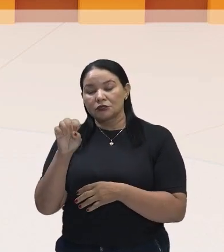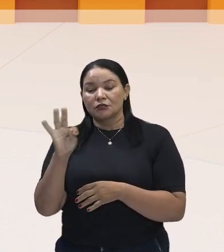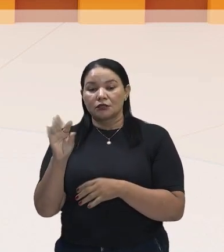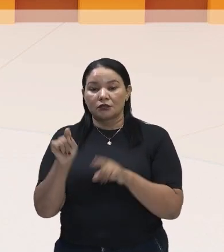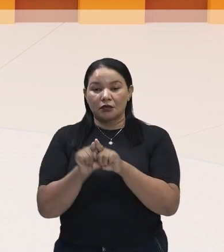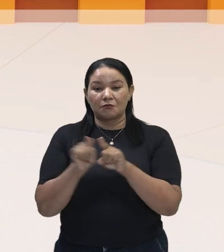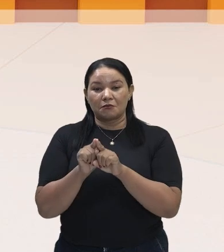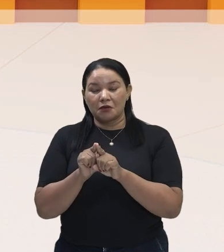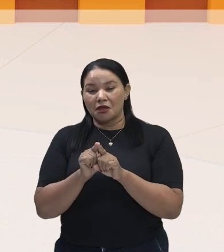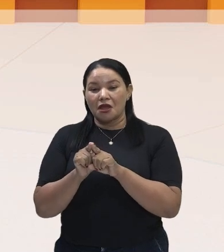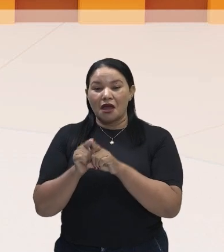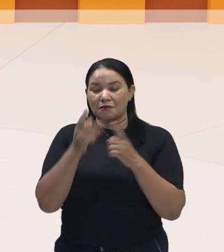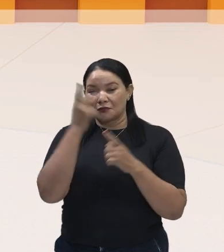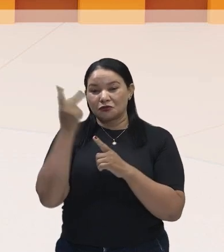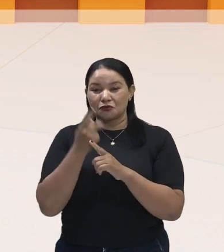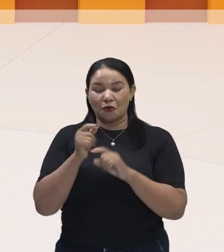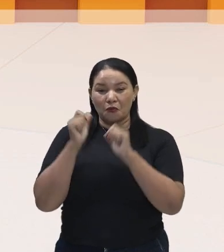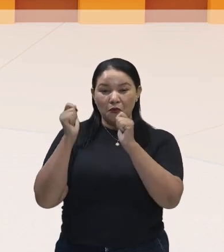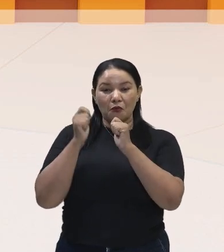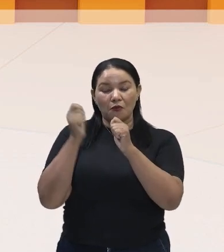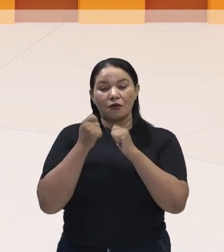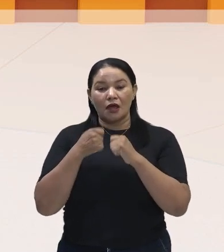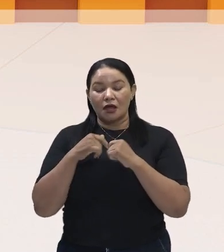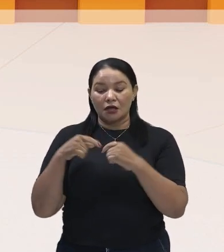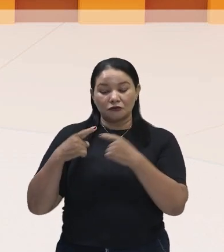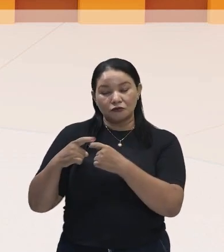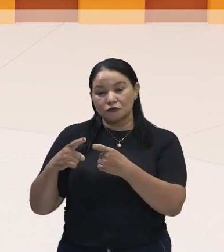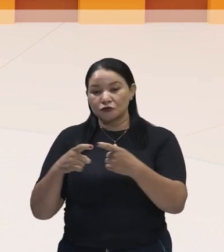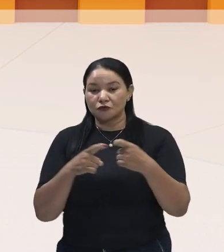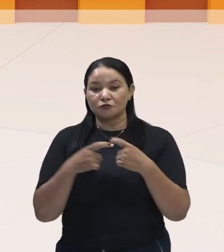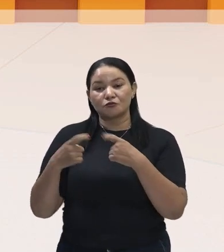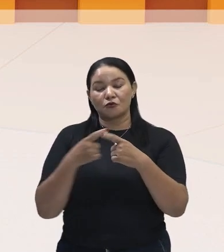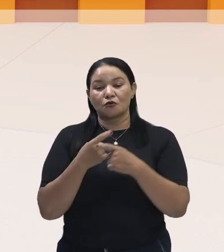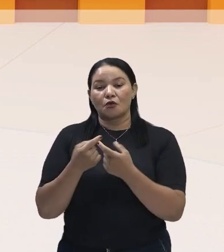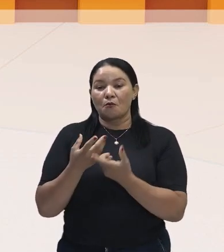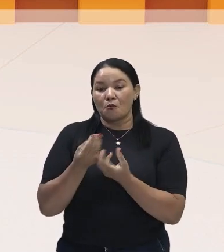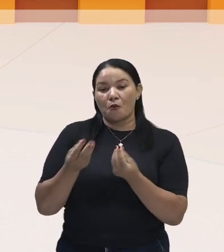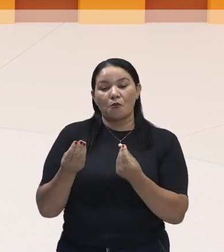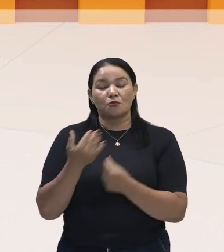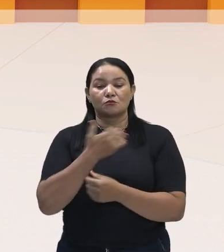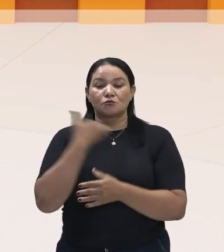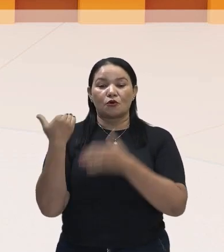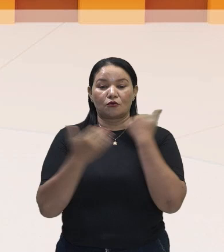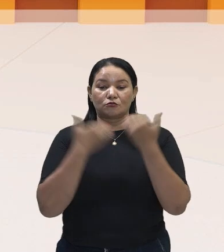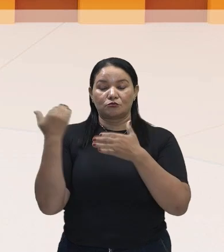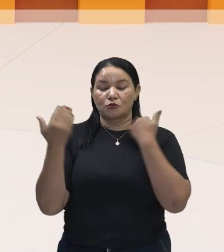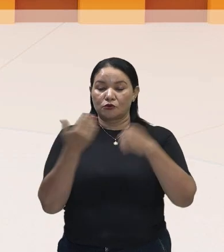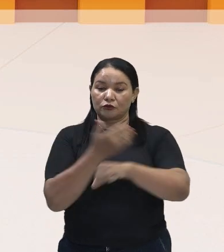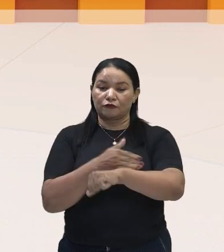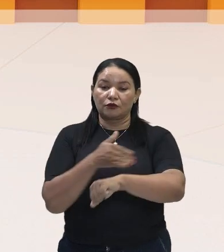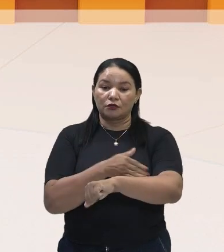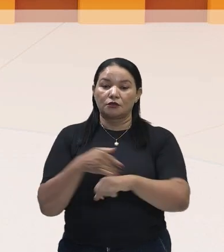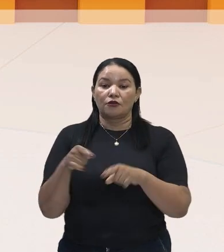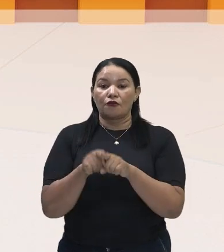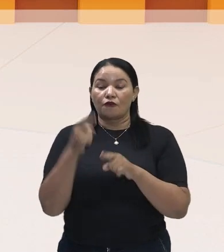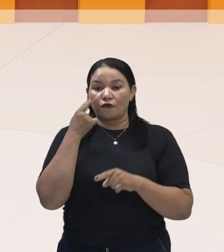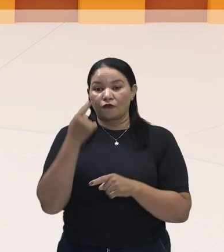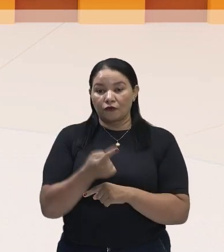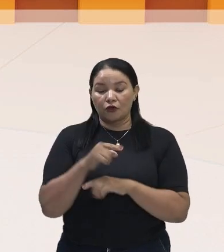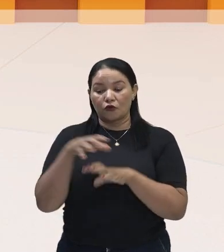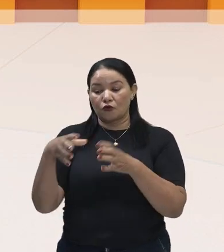resultou em centenas de mortos e feridos. Então, a gente vai ter um cenário que vem uma multidão